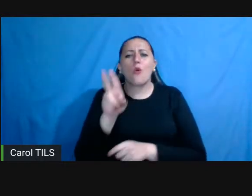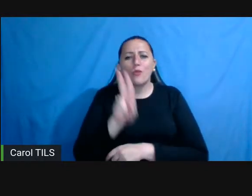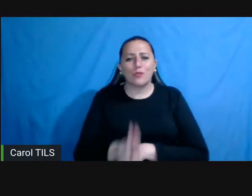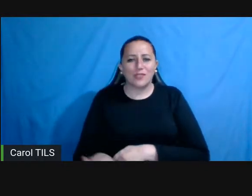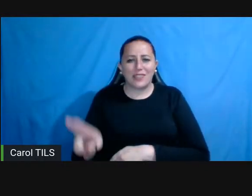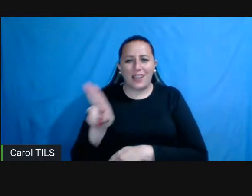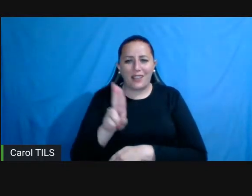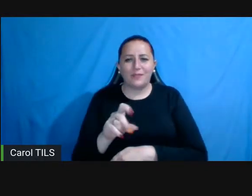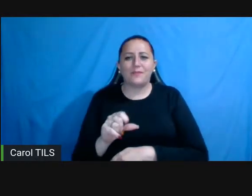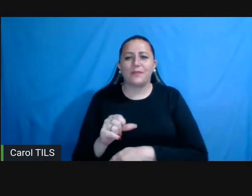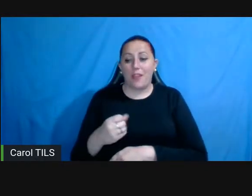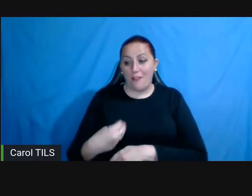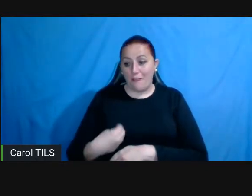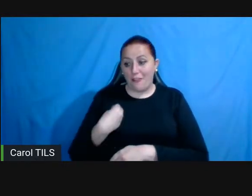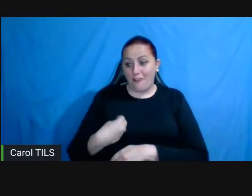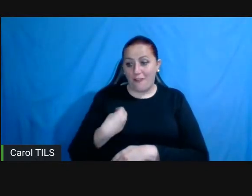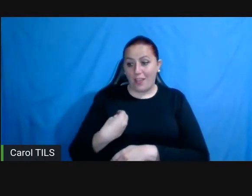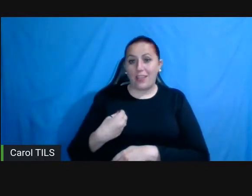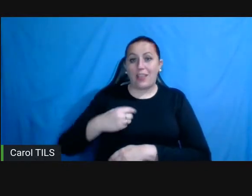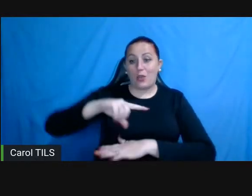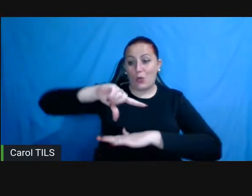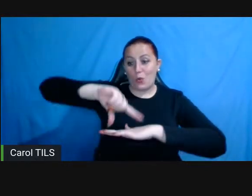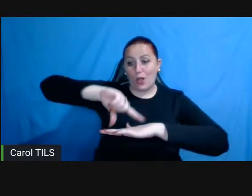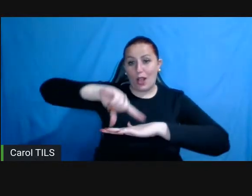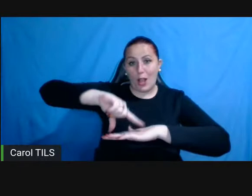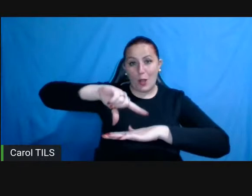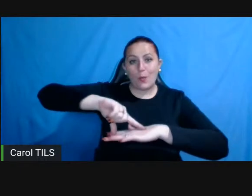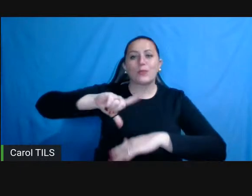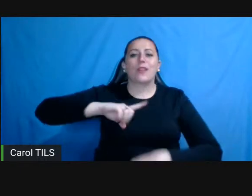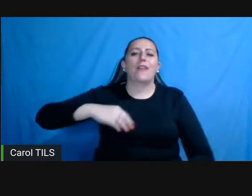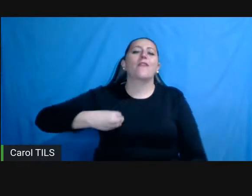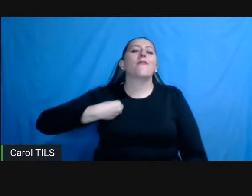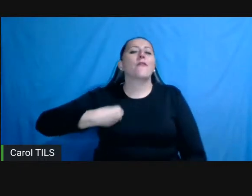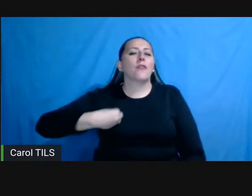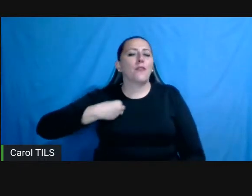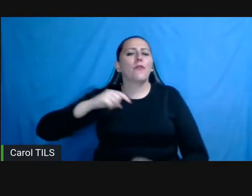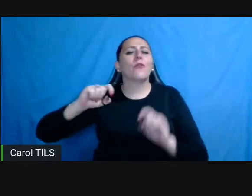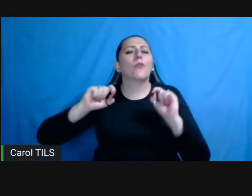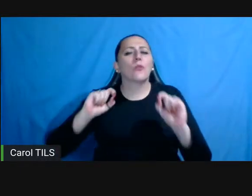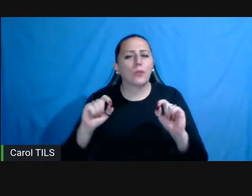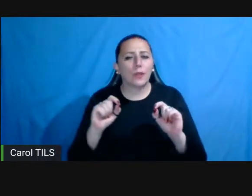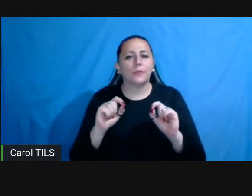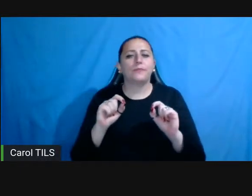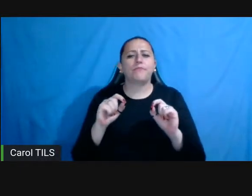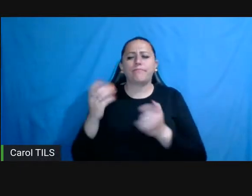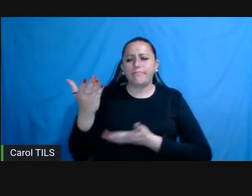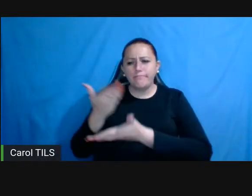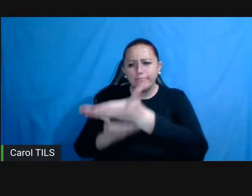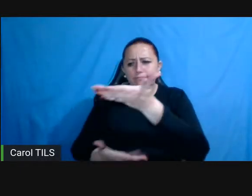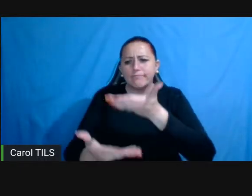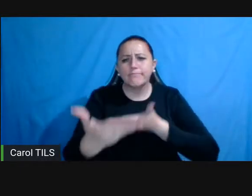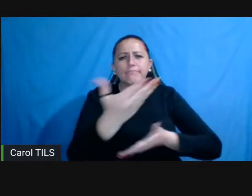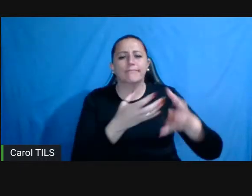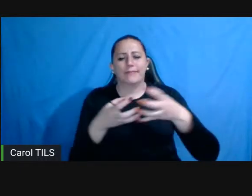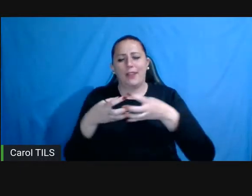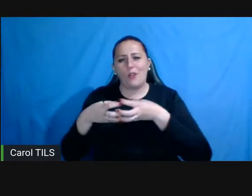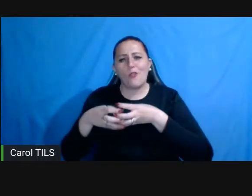que o campus Alvorada respira. Então, respira o convívio, respira as